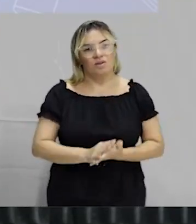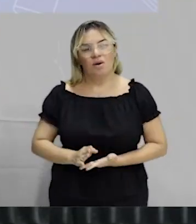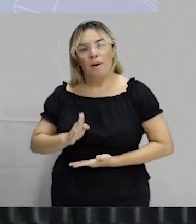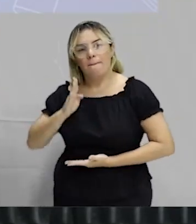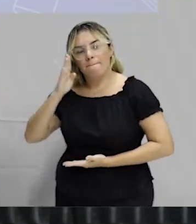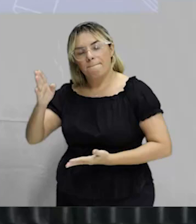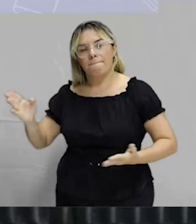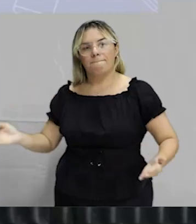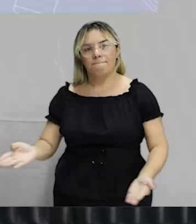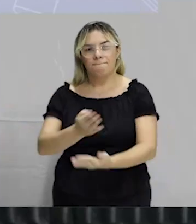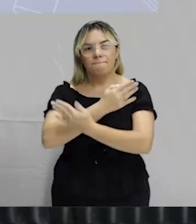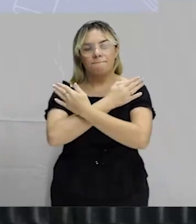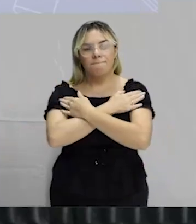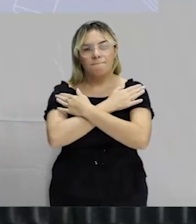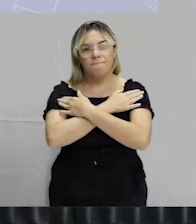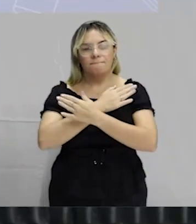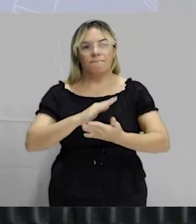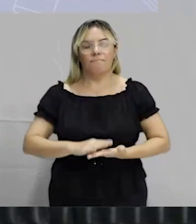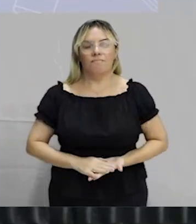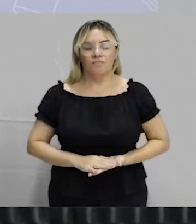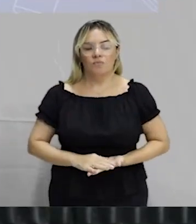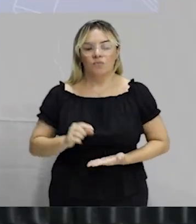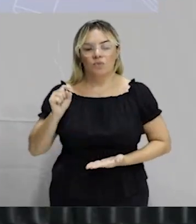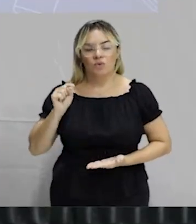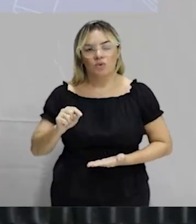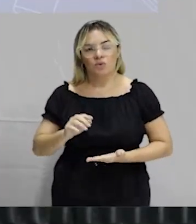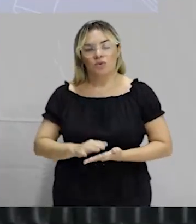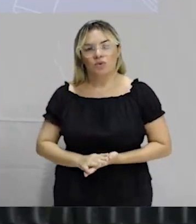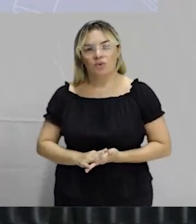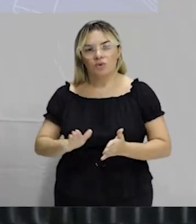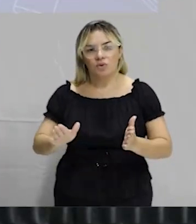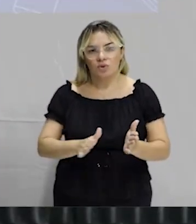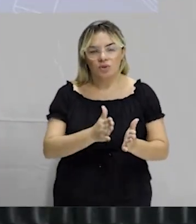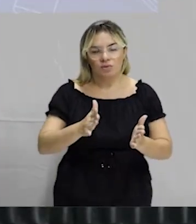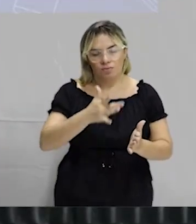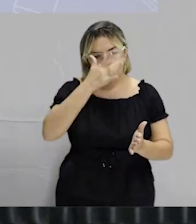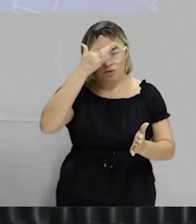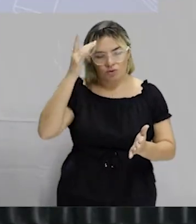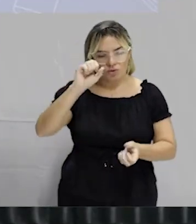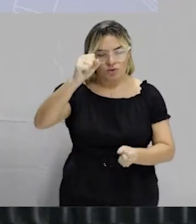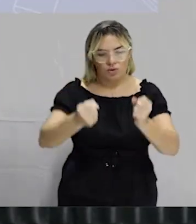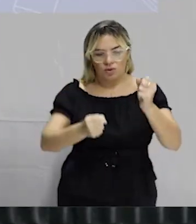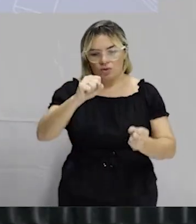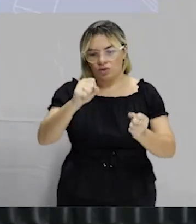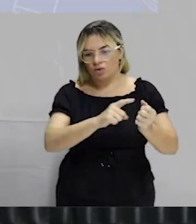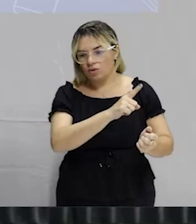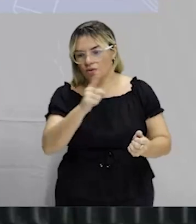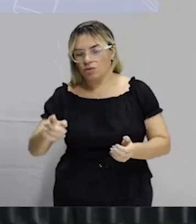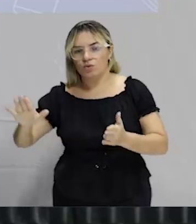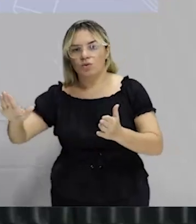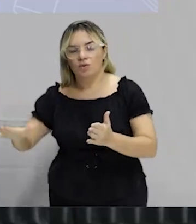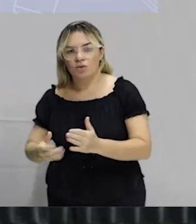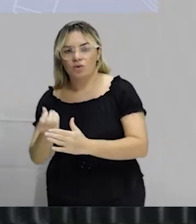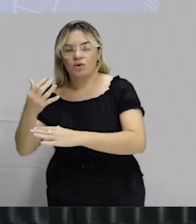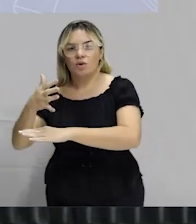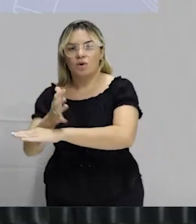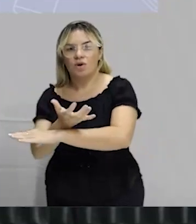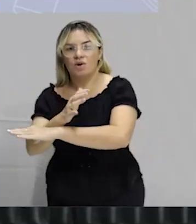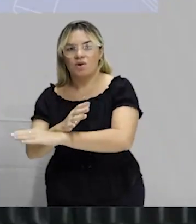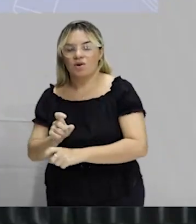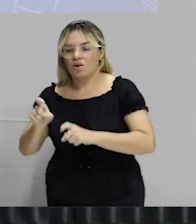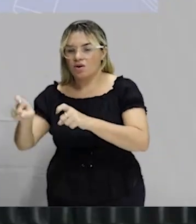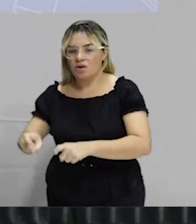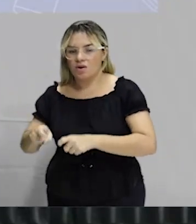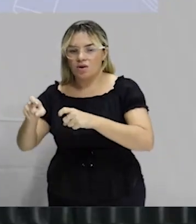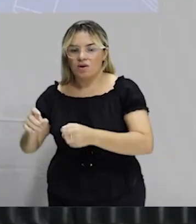desemprego, né? Entre a questão dos produtores industriais, dos produtores agrários, ou seja, reativar o mercado